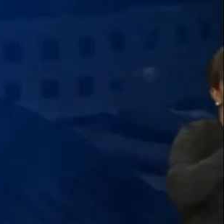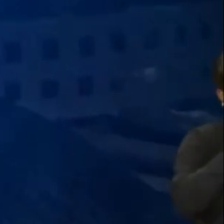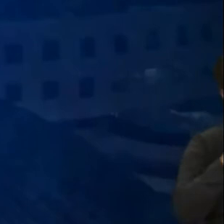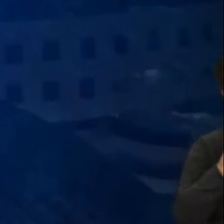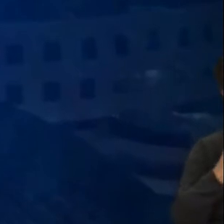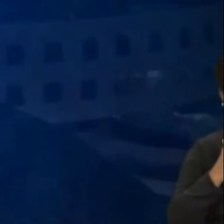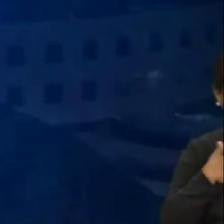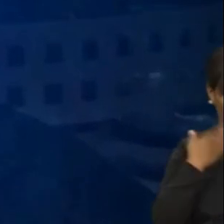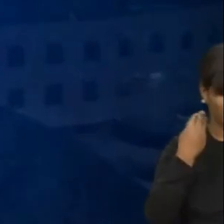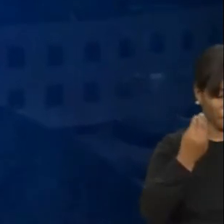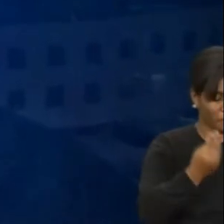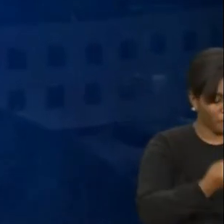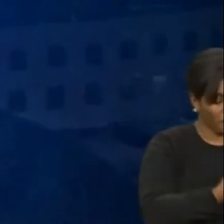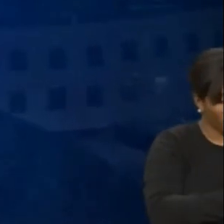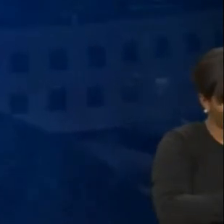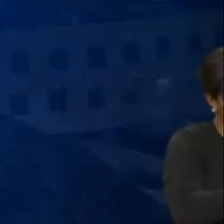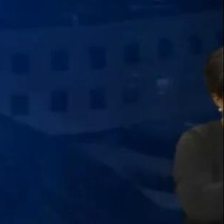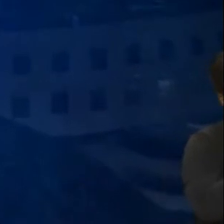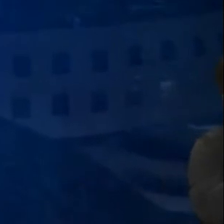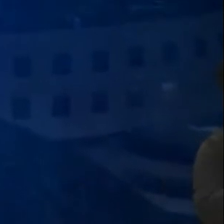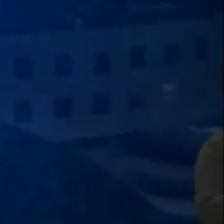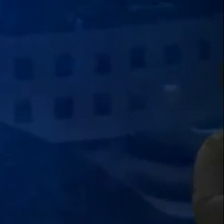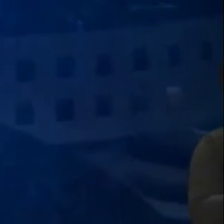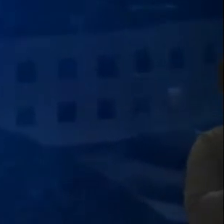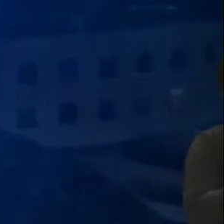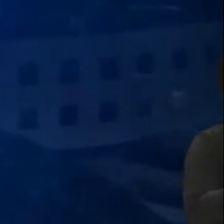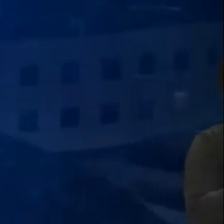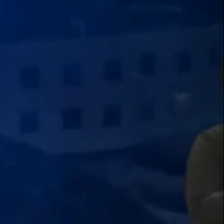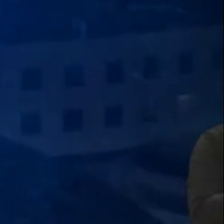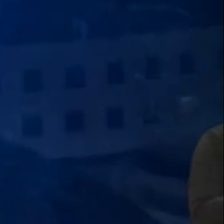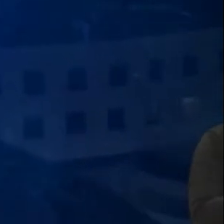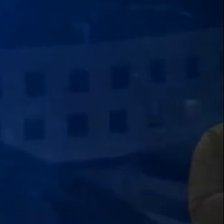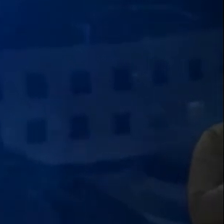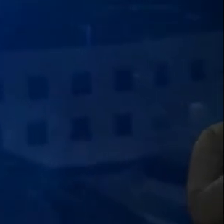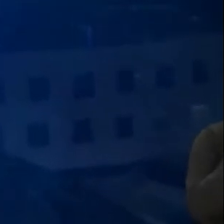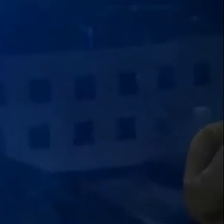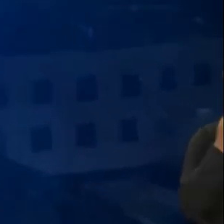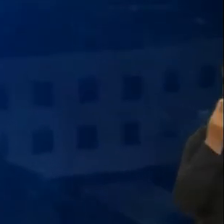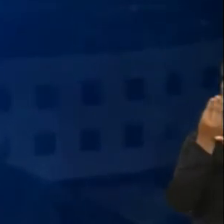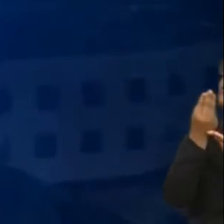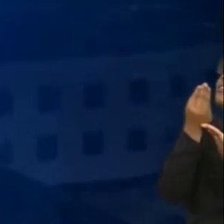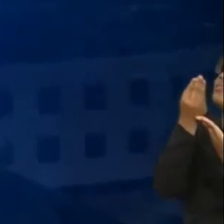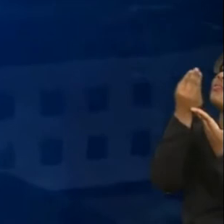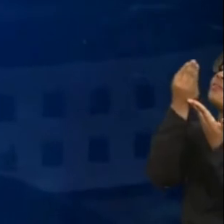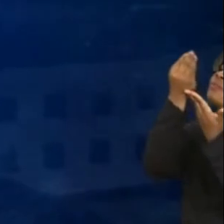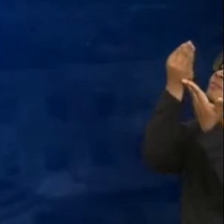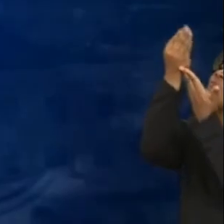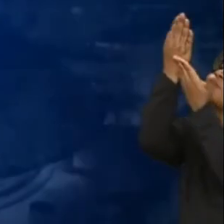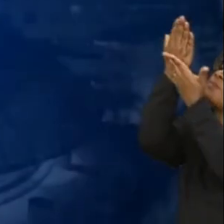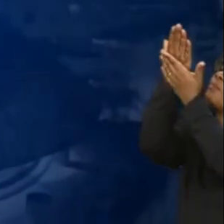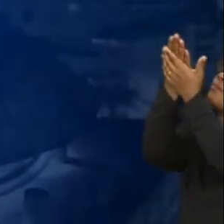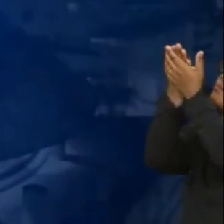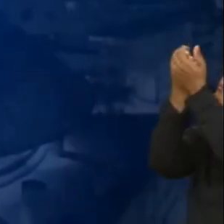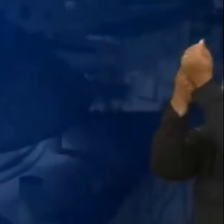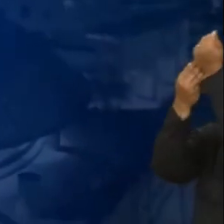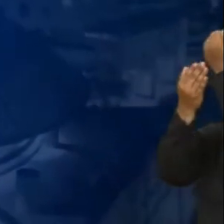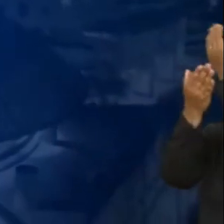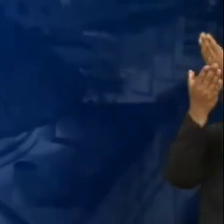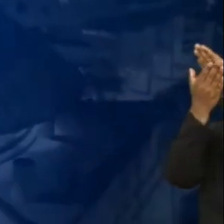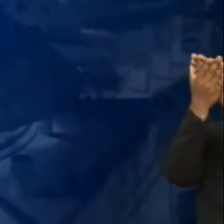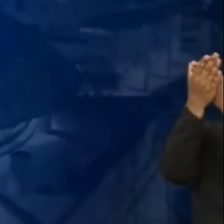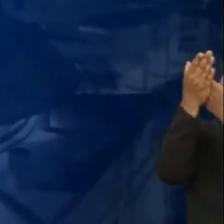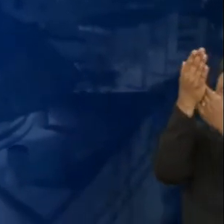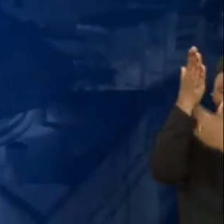minha vida eu entrego. A minha vida eu entrego. Nas tuas mãos, meu